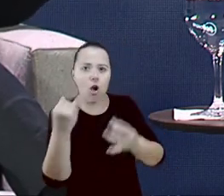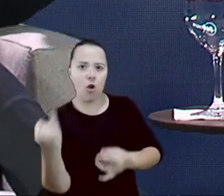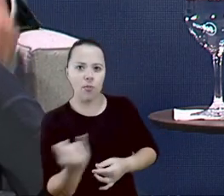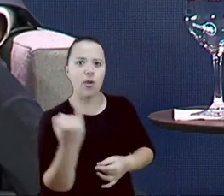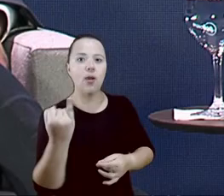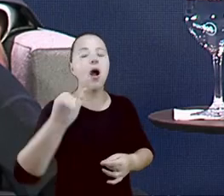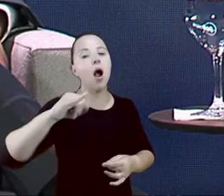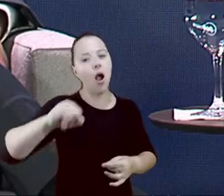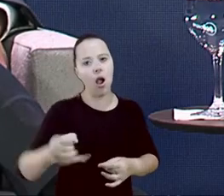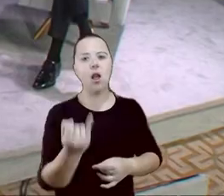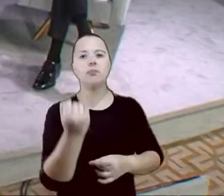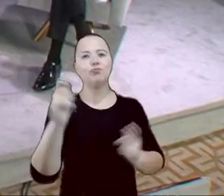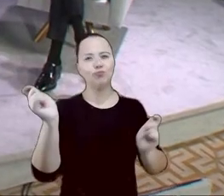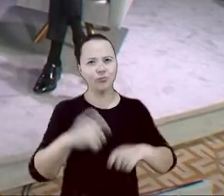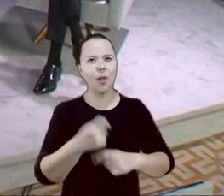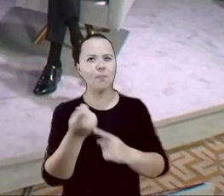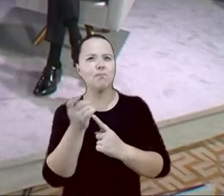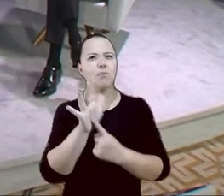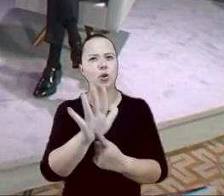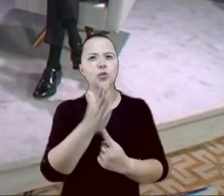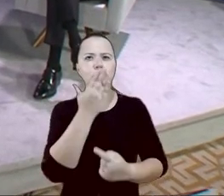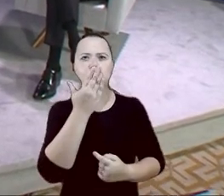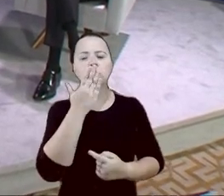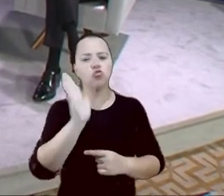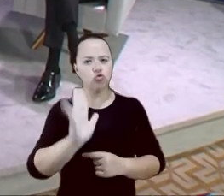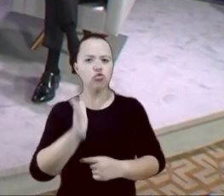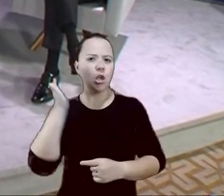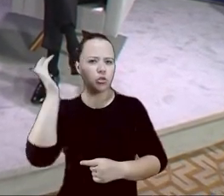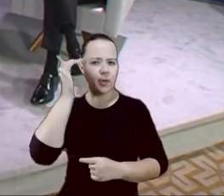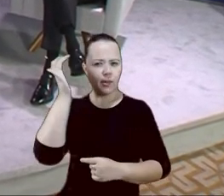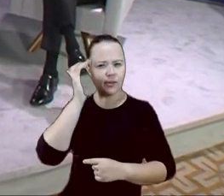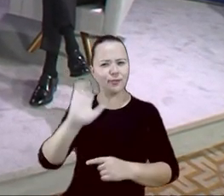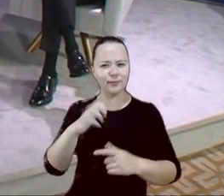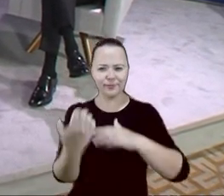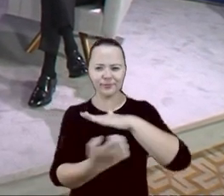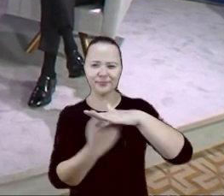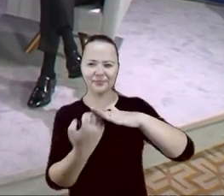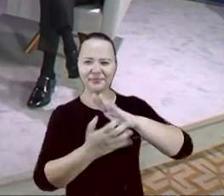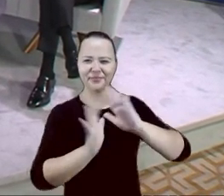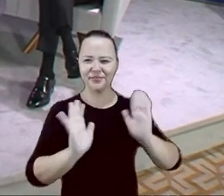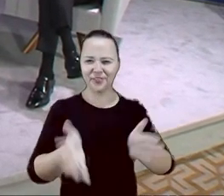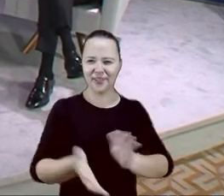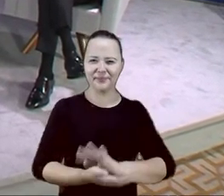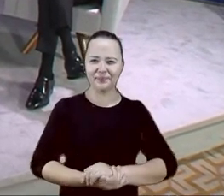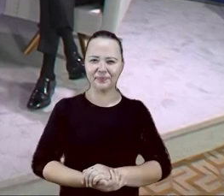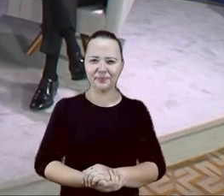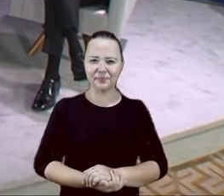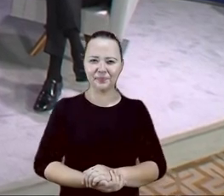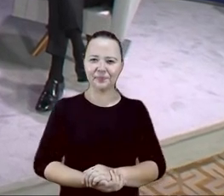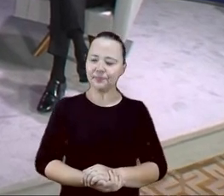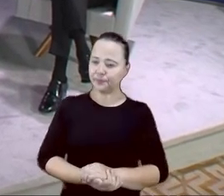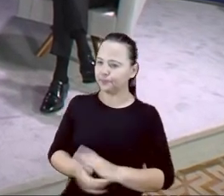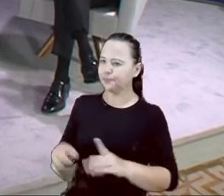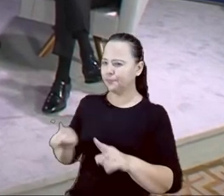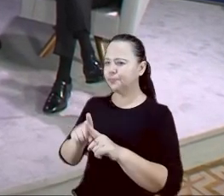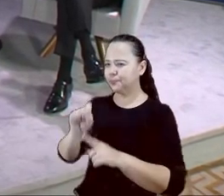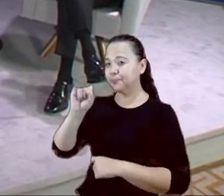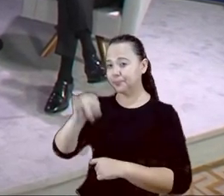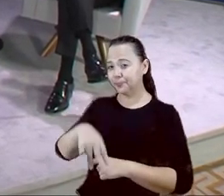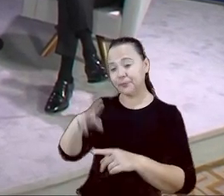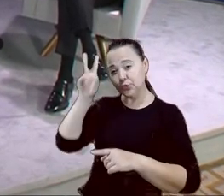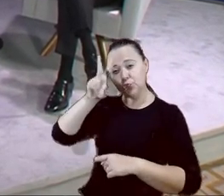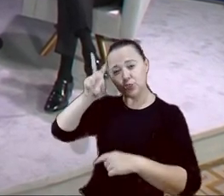a gente também mostra um pouco dessa dessa maturidade do mercado que a gente não tinha antes né E esse caso de americanas é um caso que